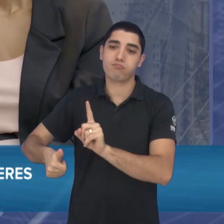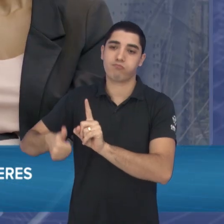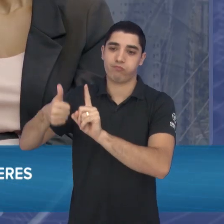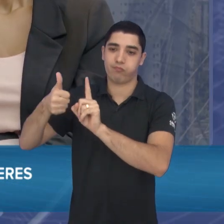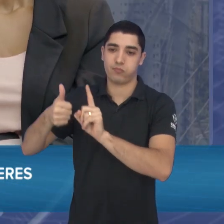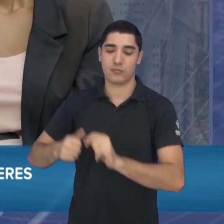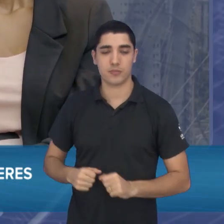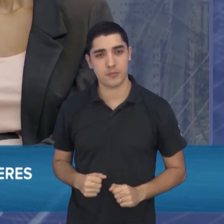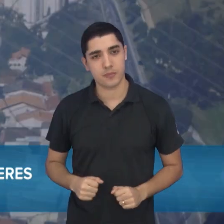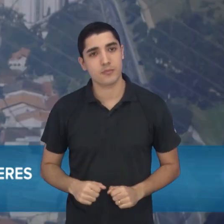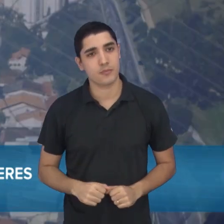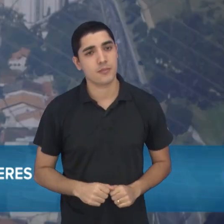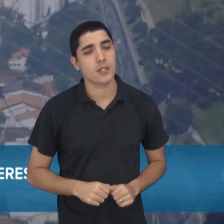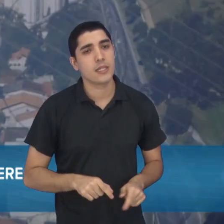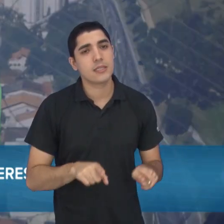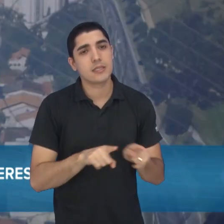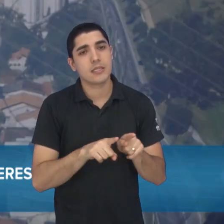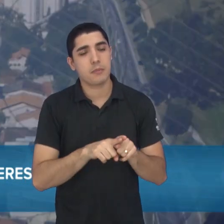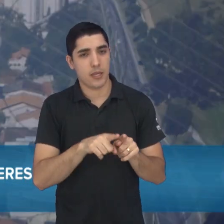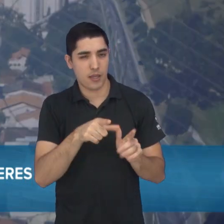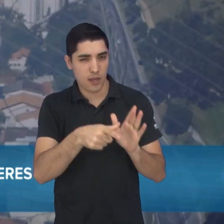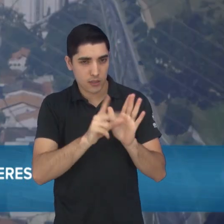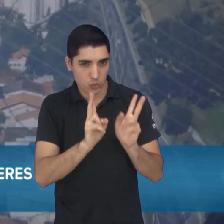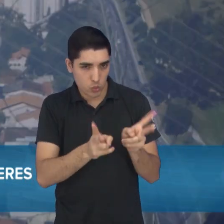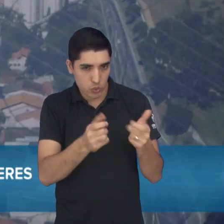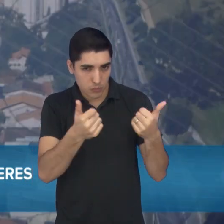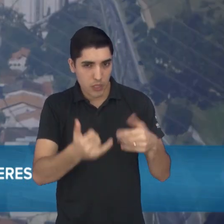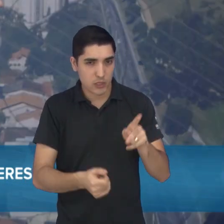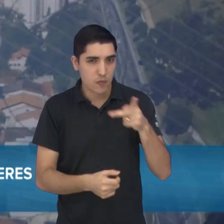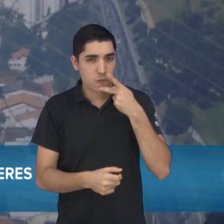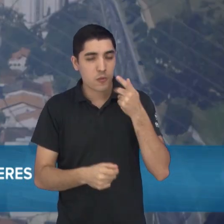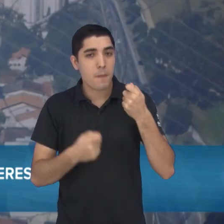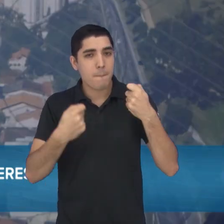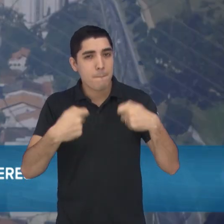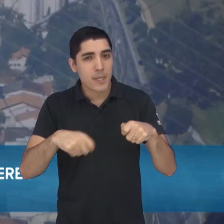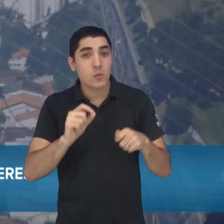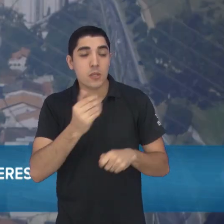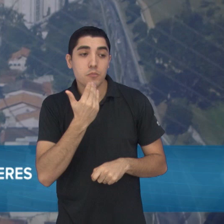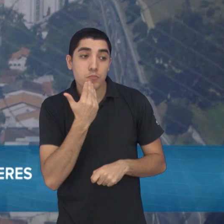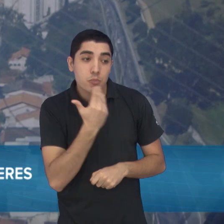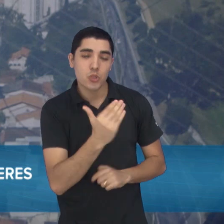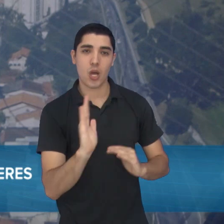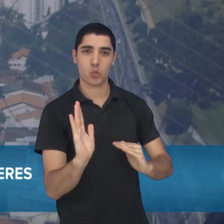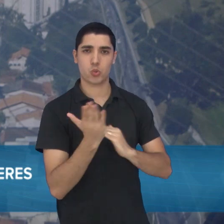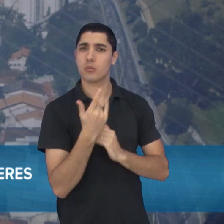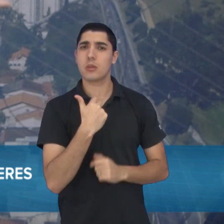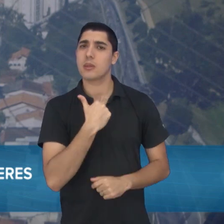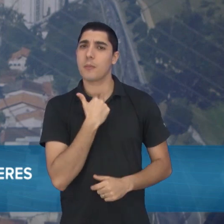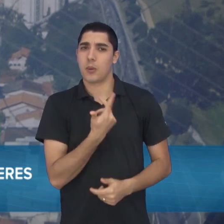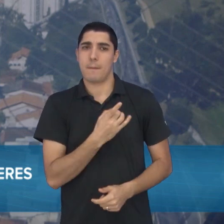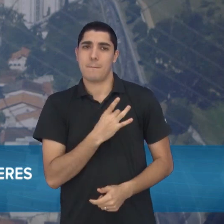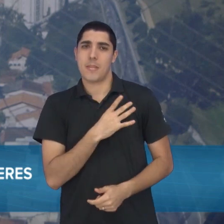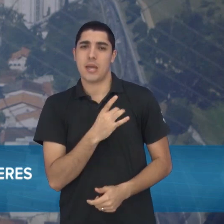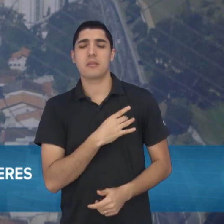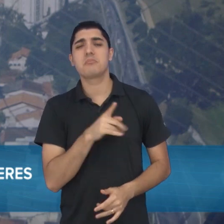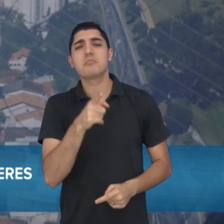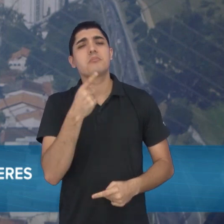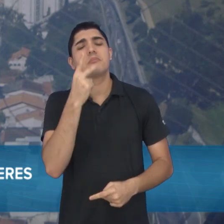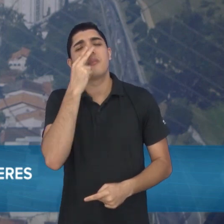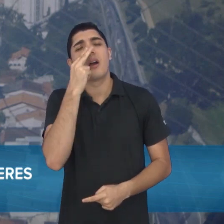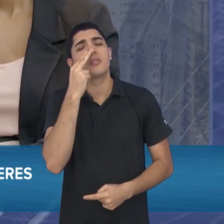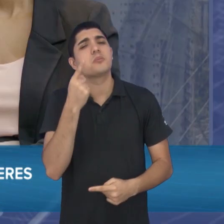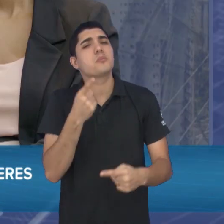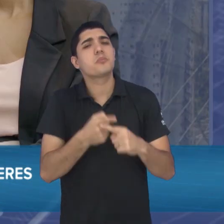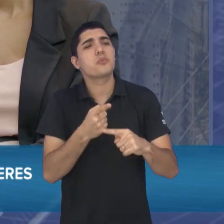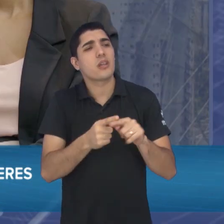Lívia, rapidamente, antes da gente seguir, você falou dessa necessidade de pedir ajuda, não ter medo, né? Por que você acha que às vezes ainda